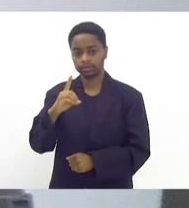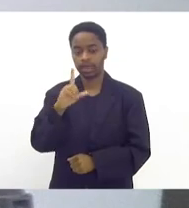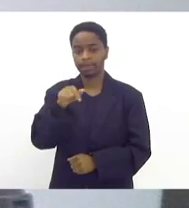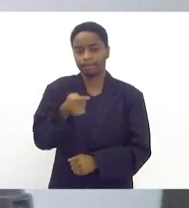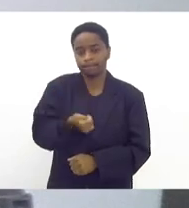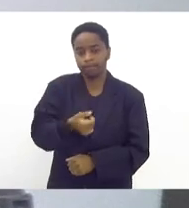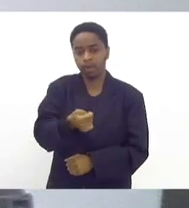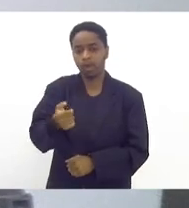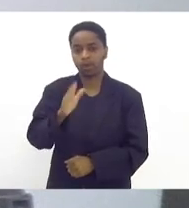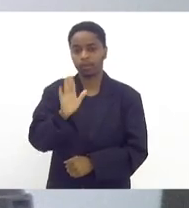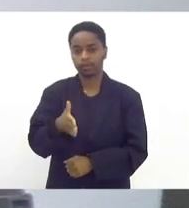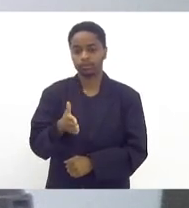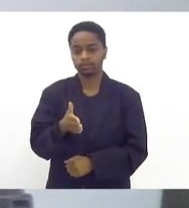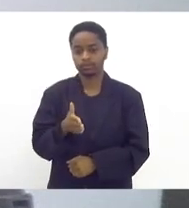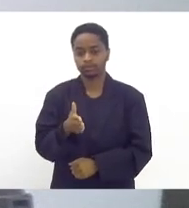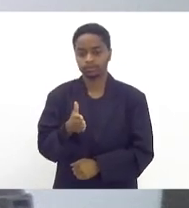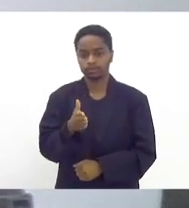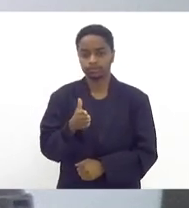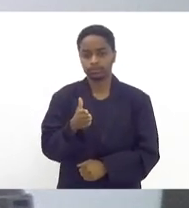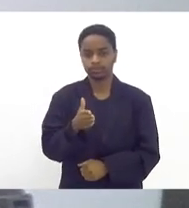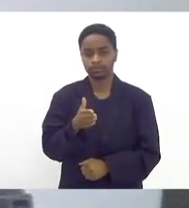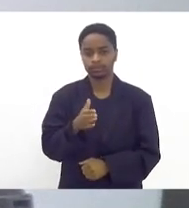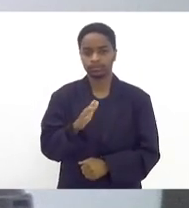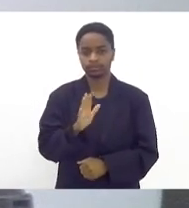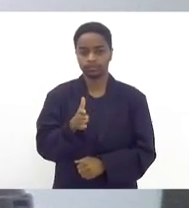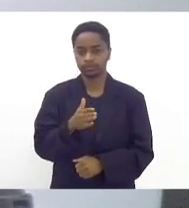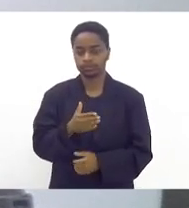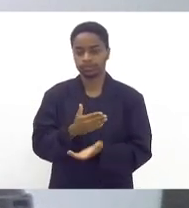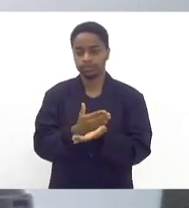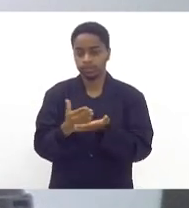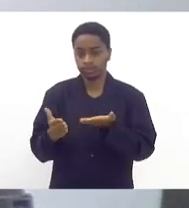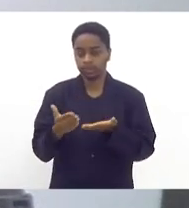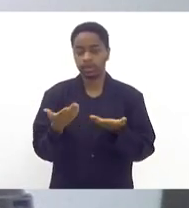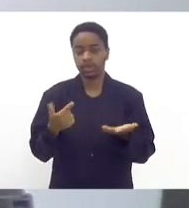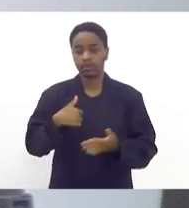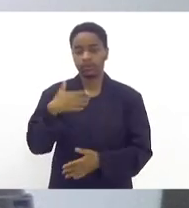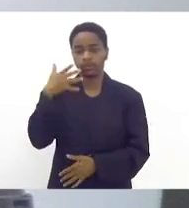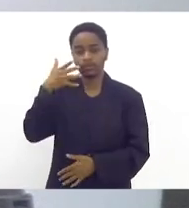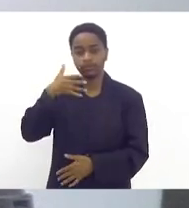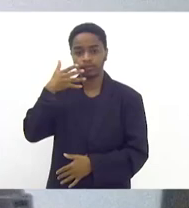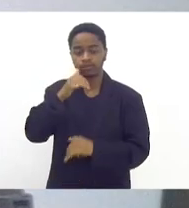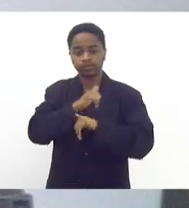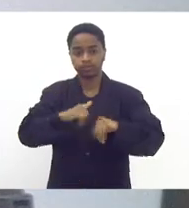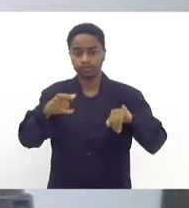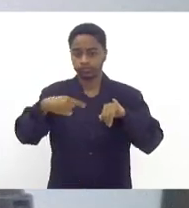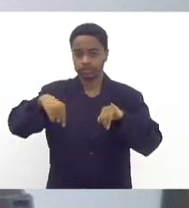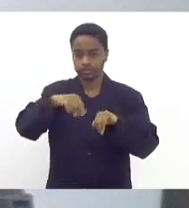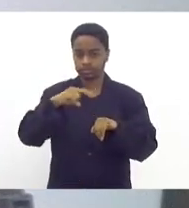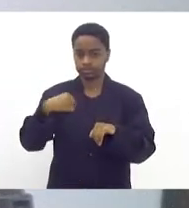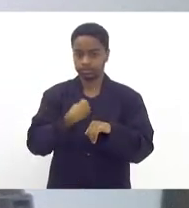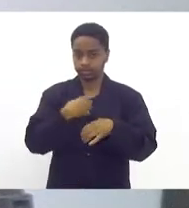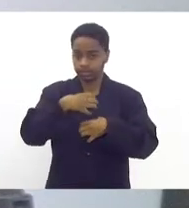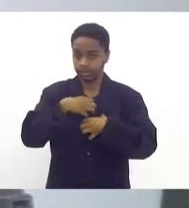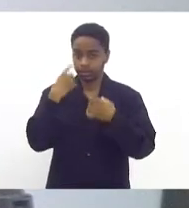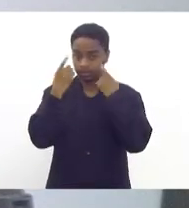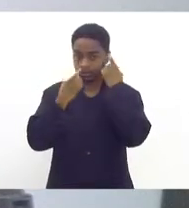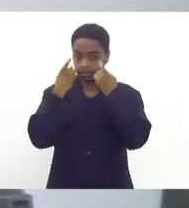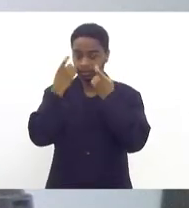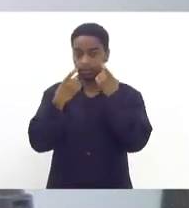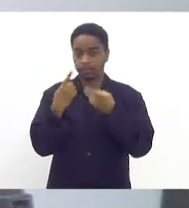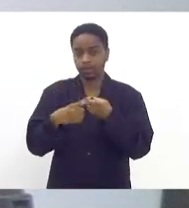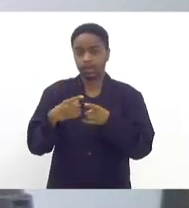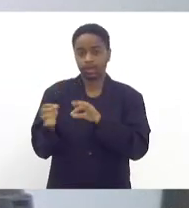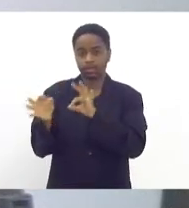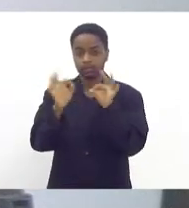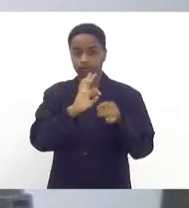um começo então eu eu venho aqui falar para vocês da nossa preocupação quando a gente vê um vídeo dessa natureza